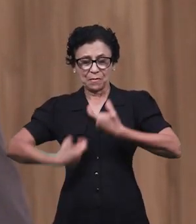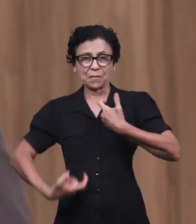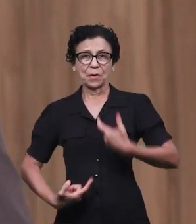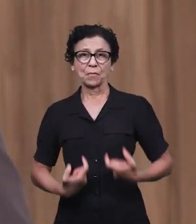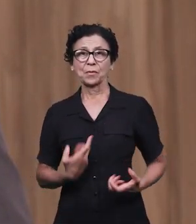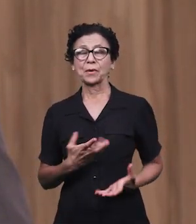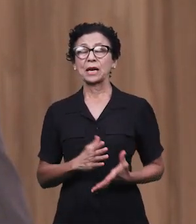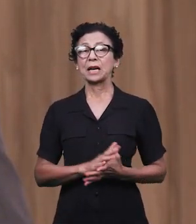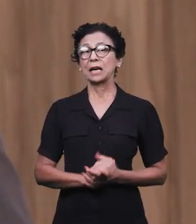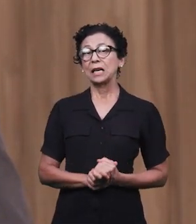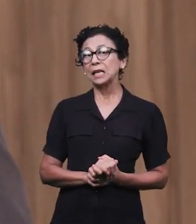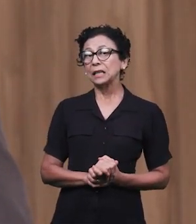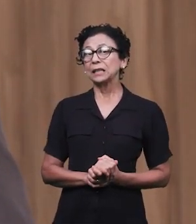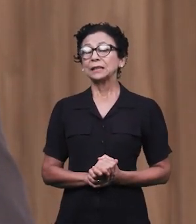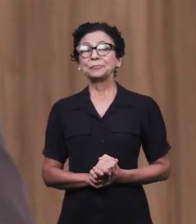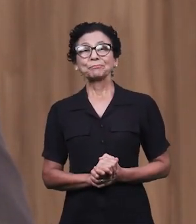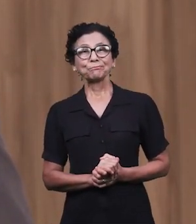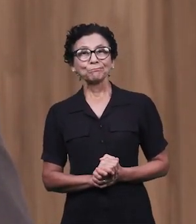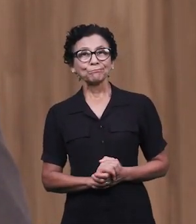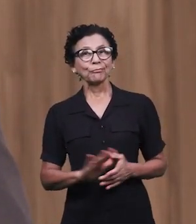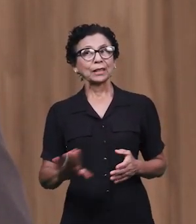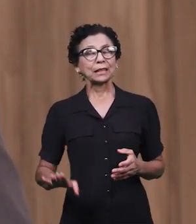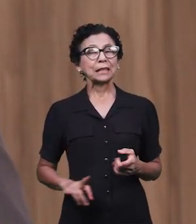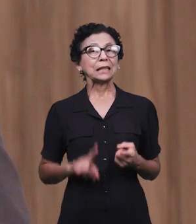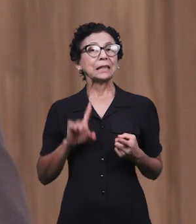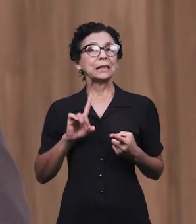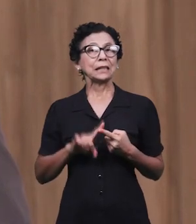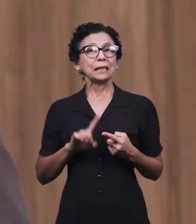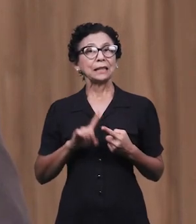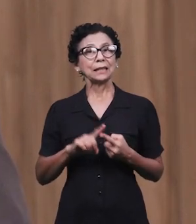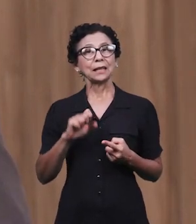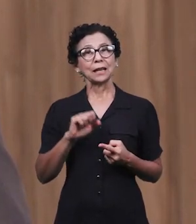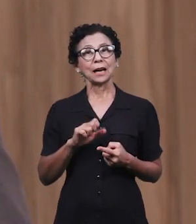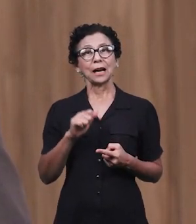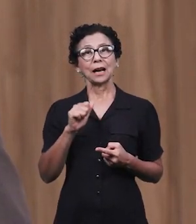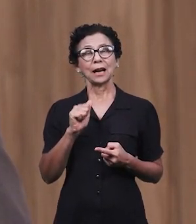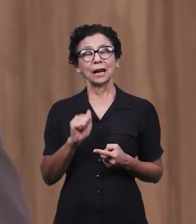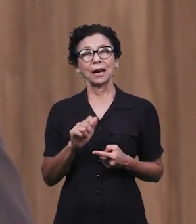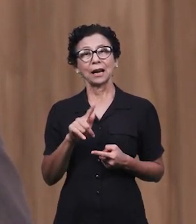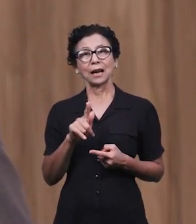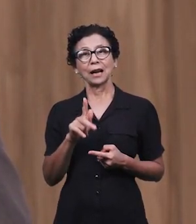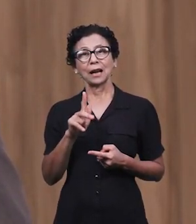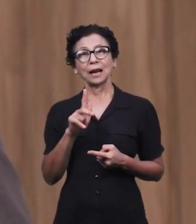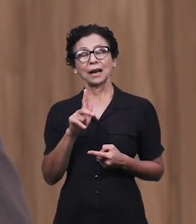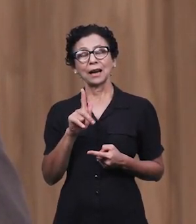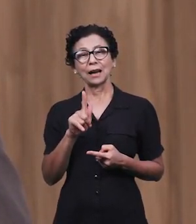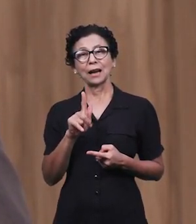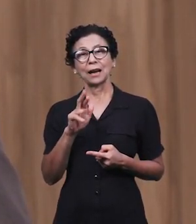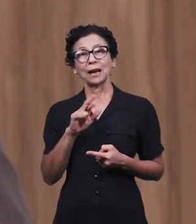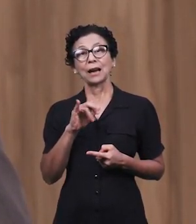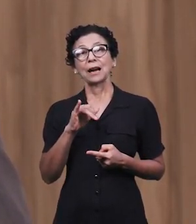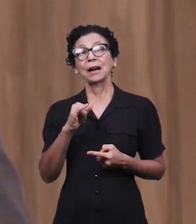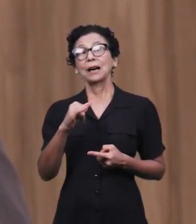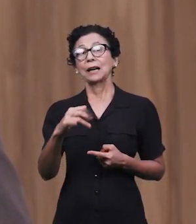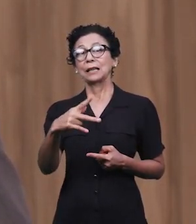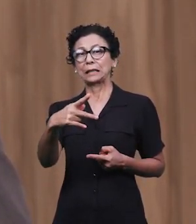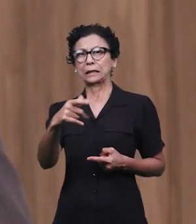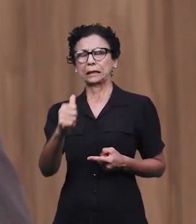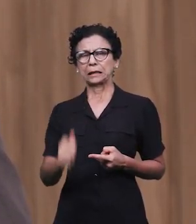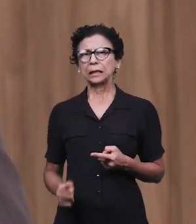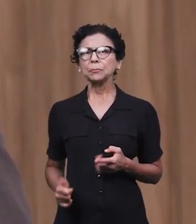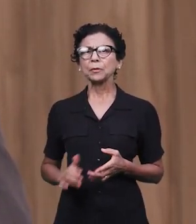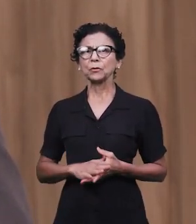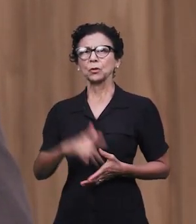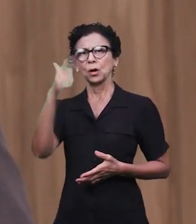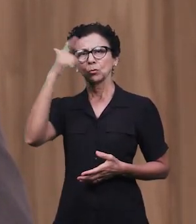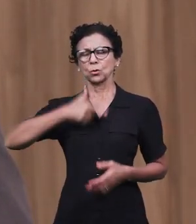autoridade, coisa que o Senhor não aceitou. E como diz a palavra do Senhor, a minha glória a outrem não